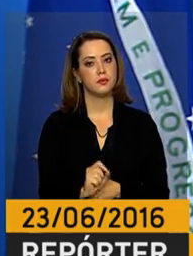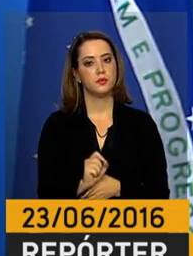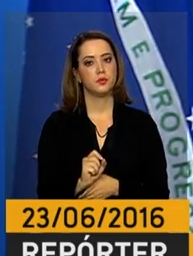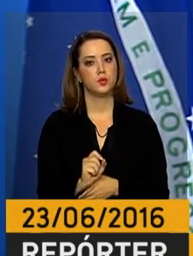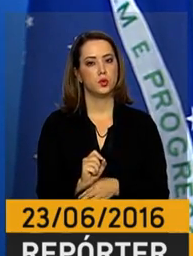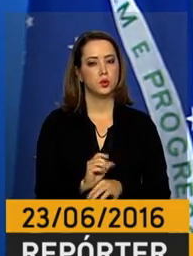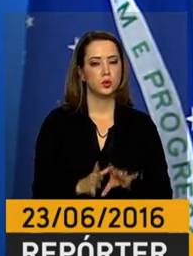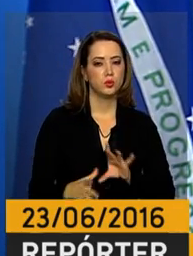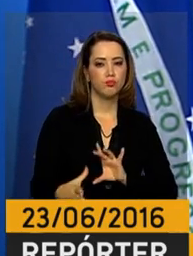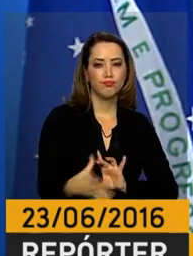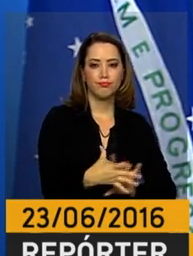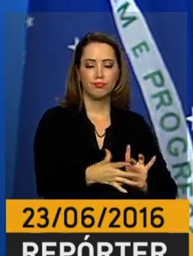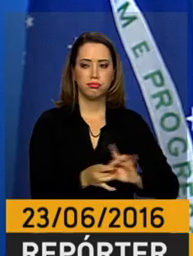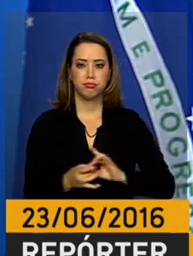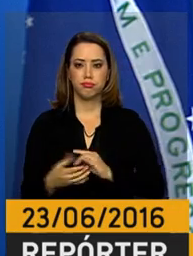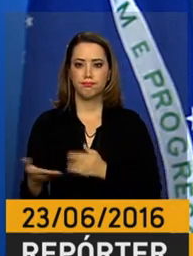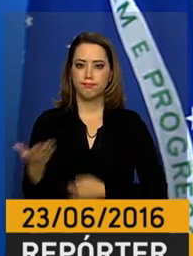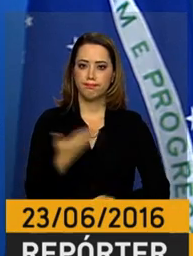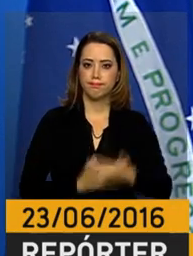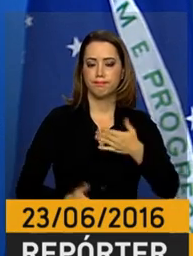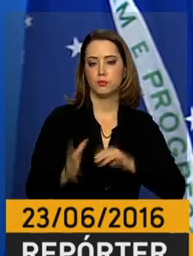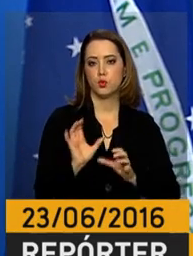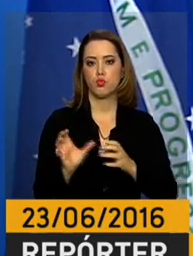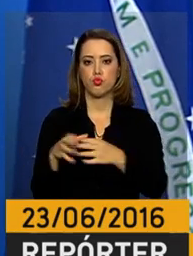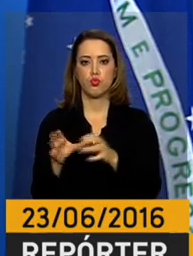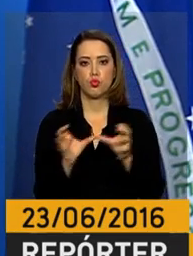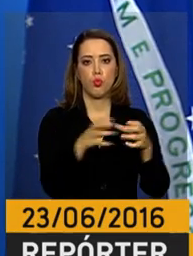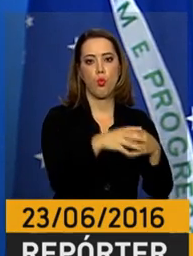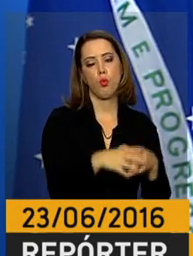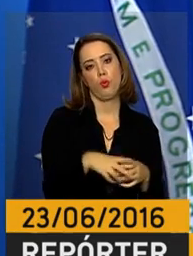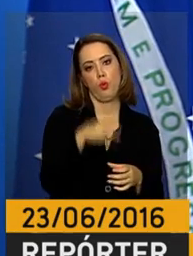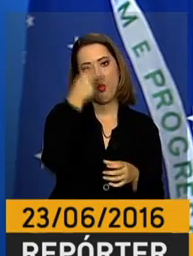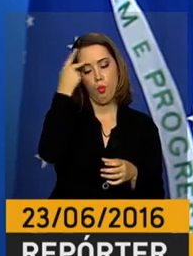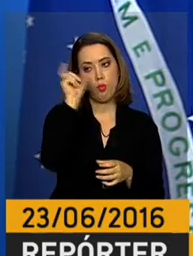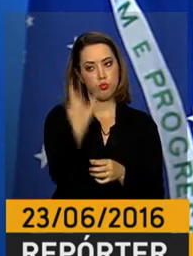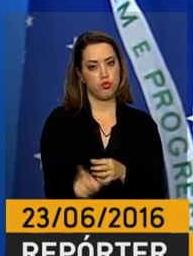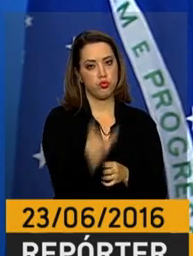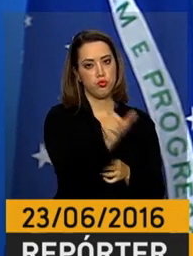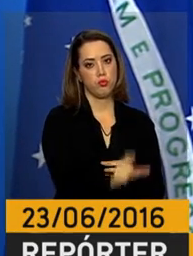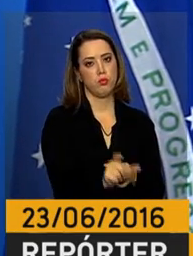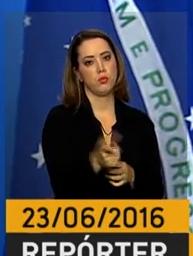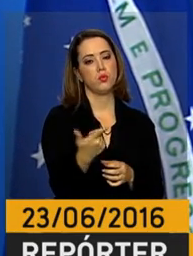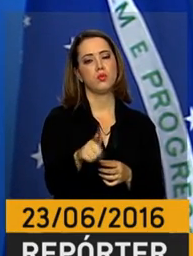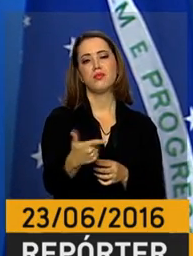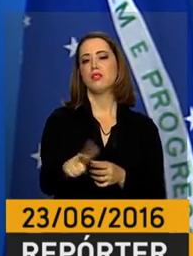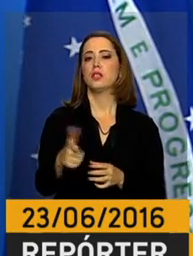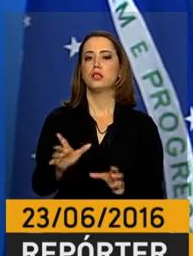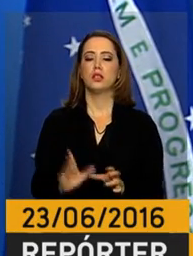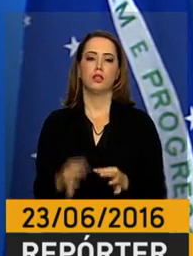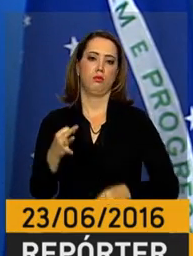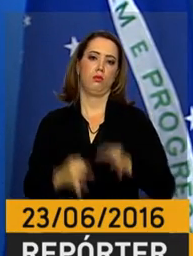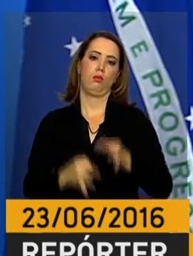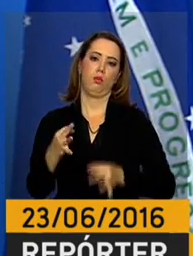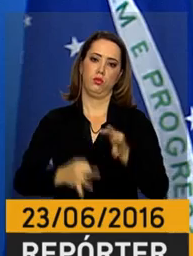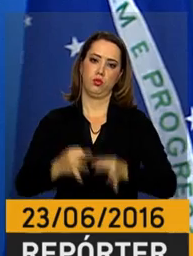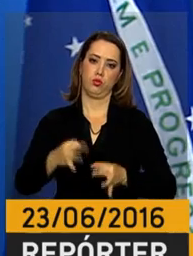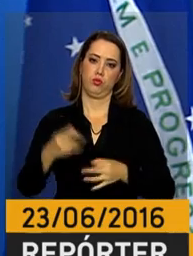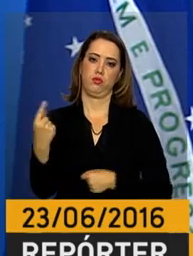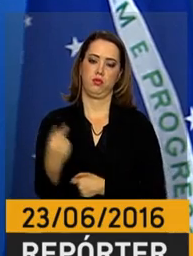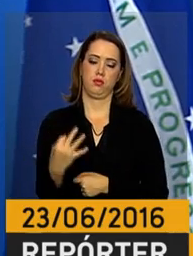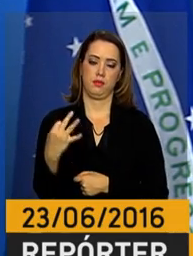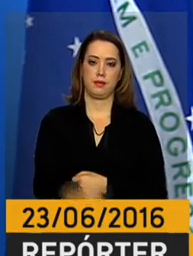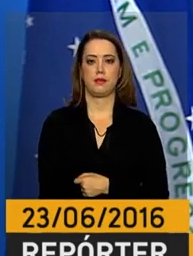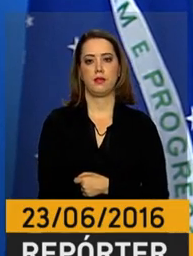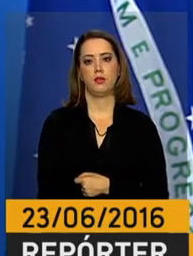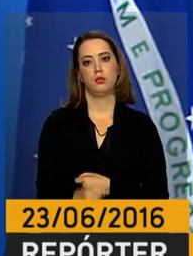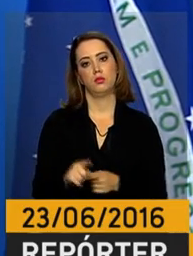envolvimento de variadas pessoas e entidades não integrantes da relação processual esse fenômeno todavia não